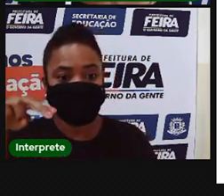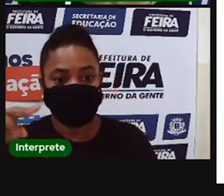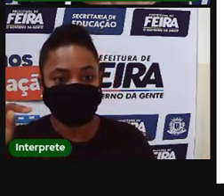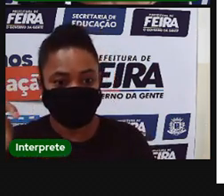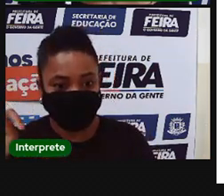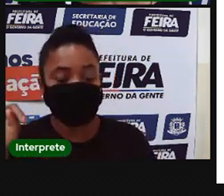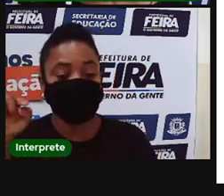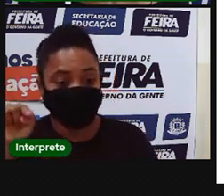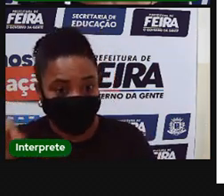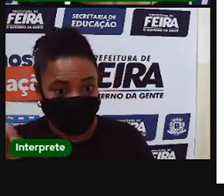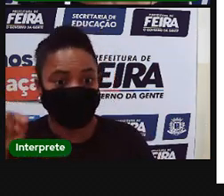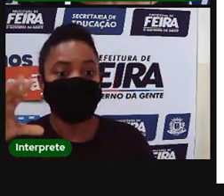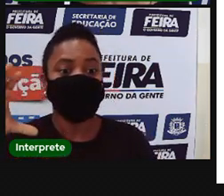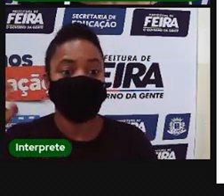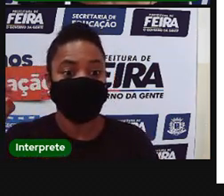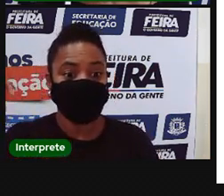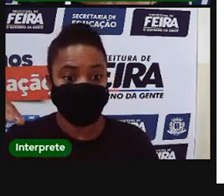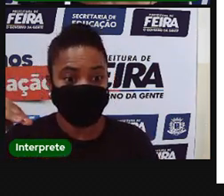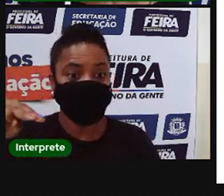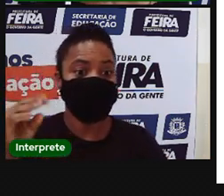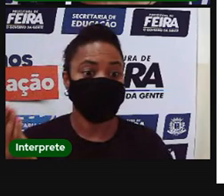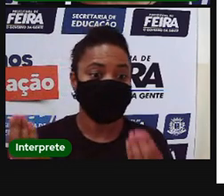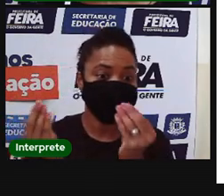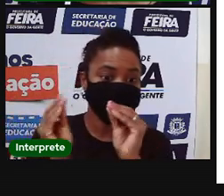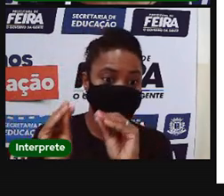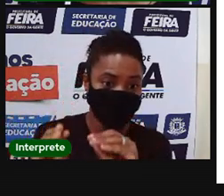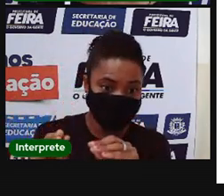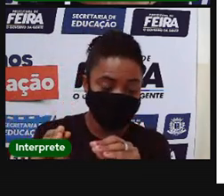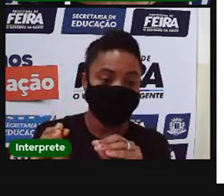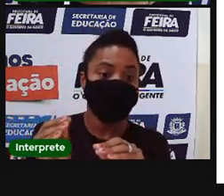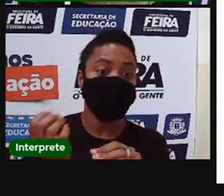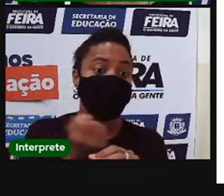www.mente.com e aí vai colocar o código